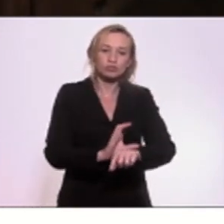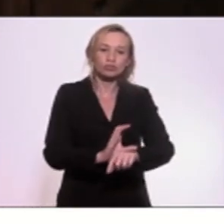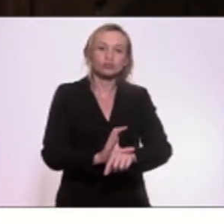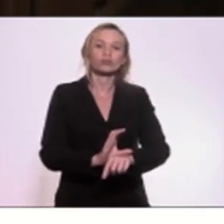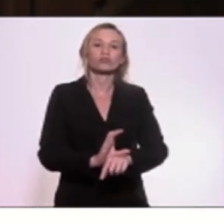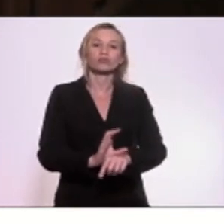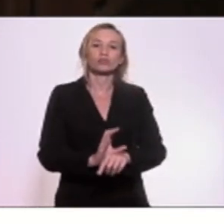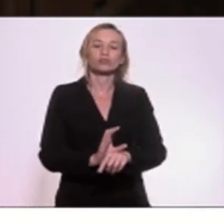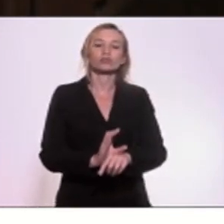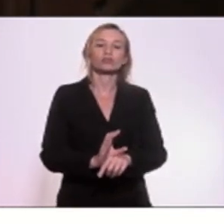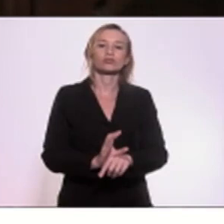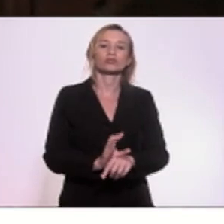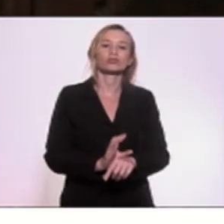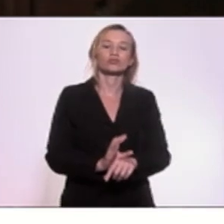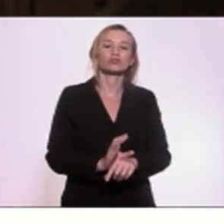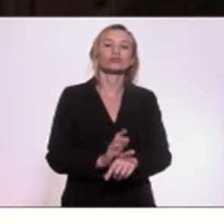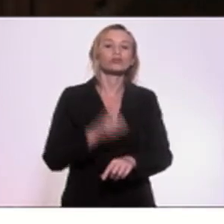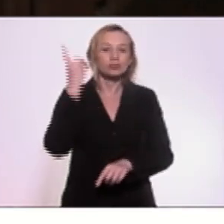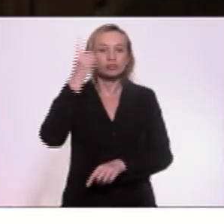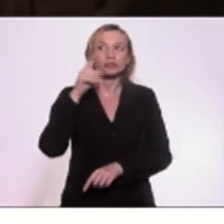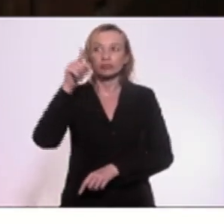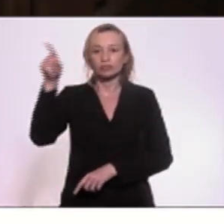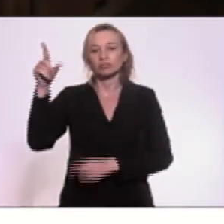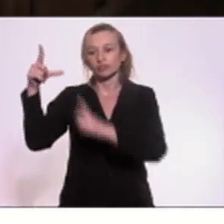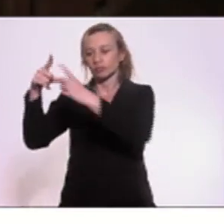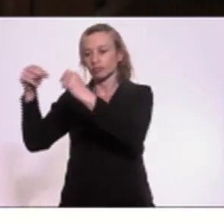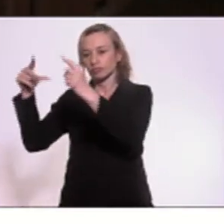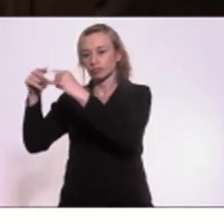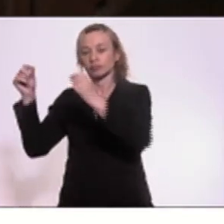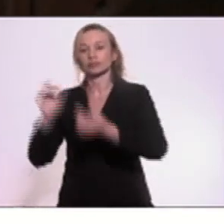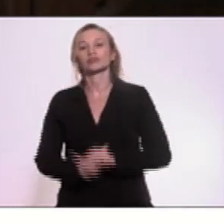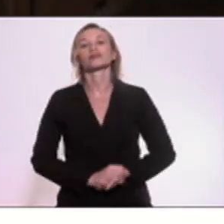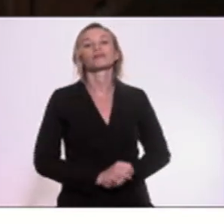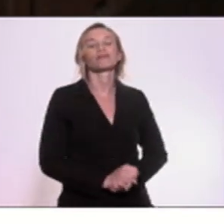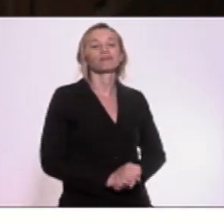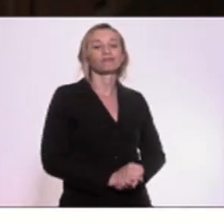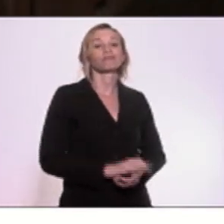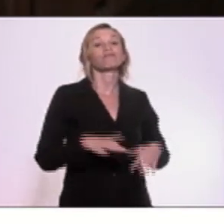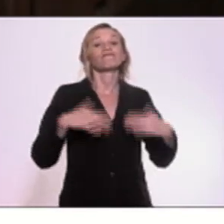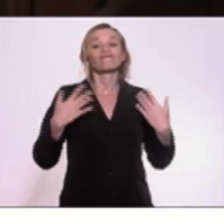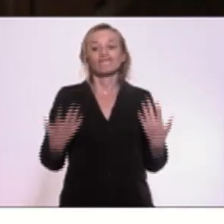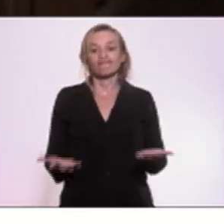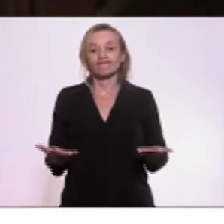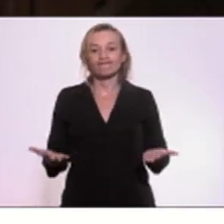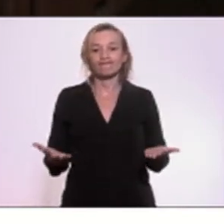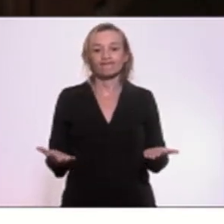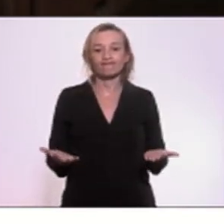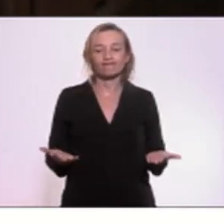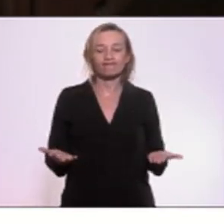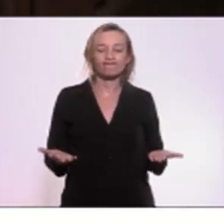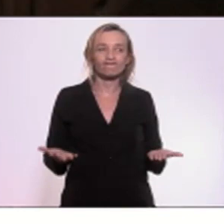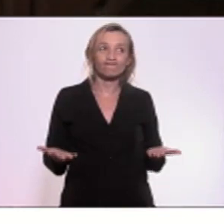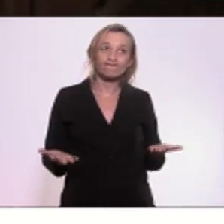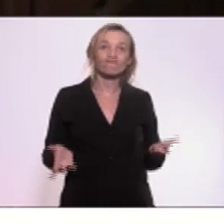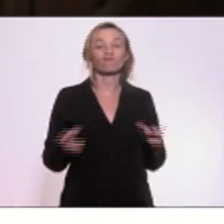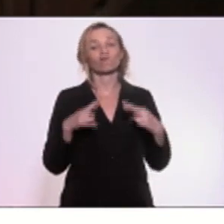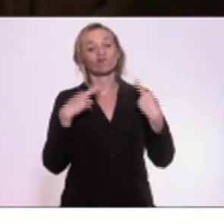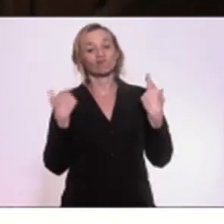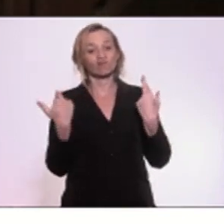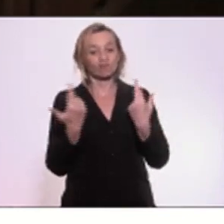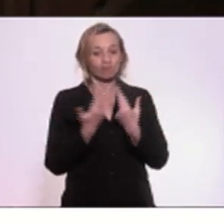da Câmara dos Deputados de Brasília. Então, foi uma